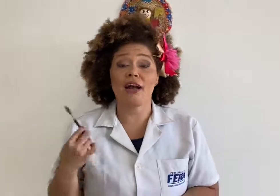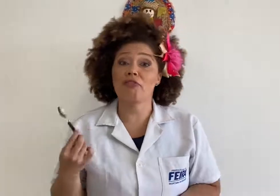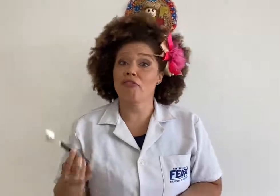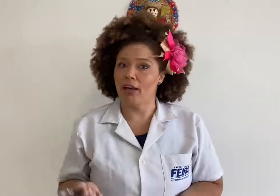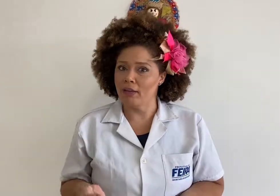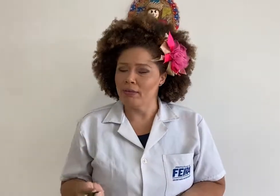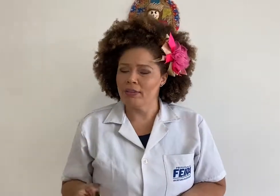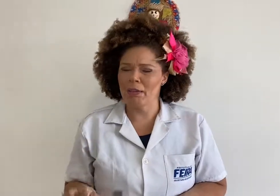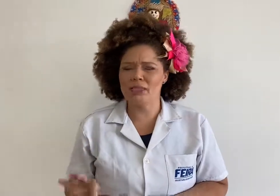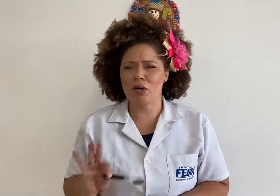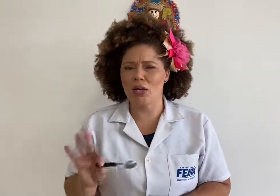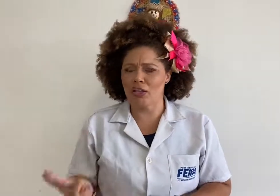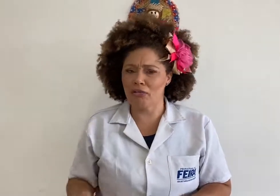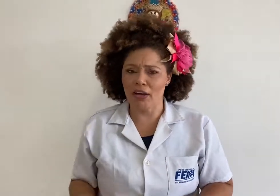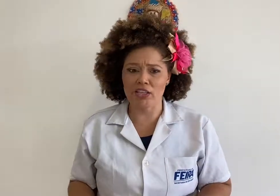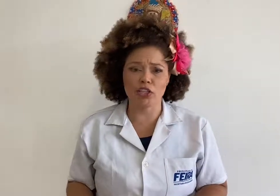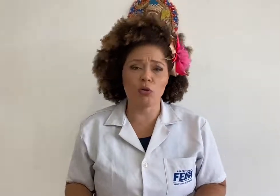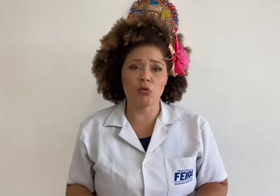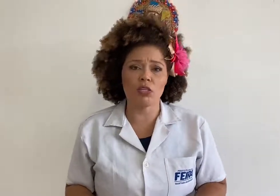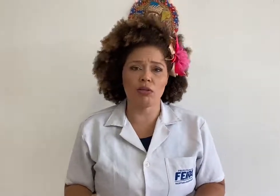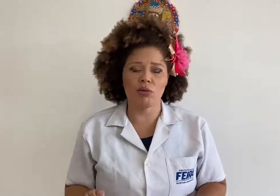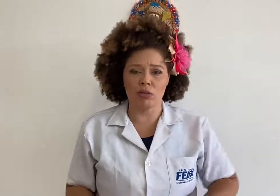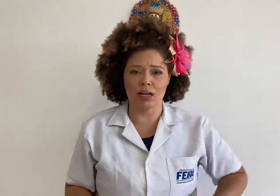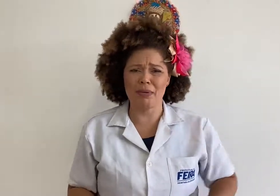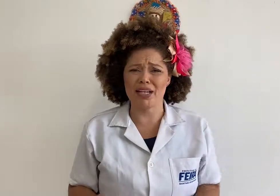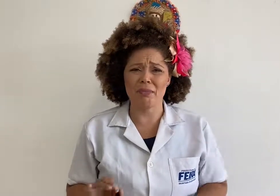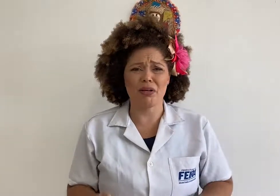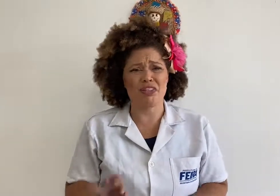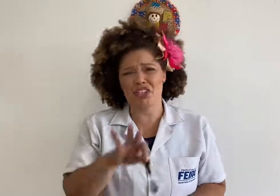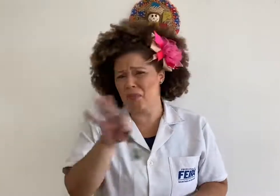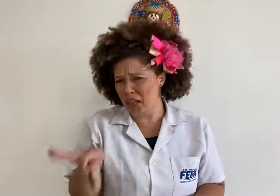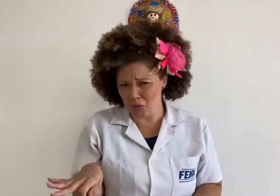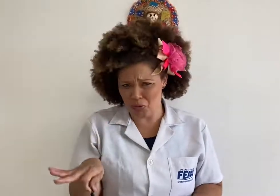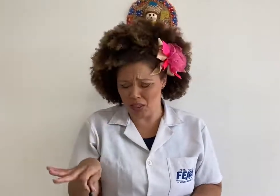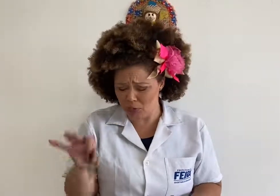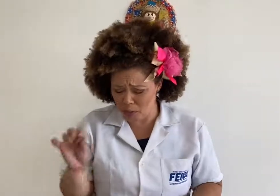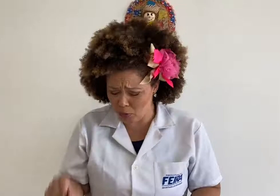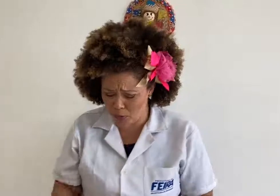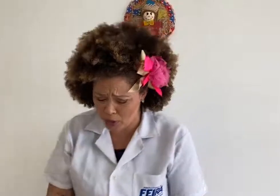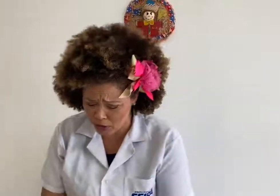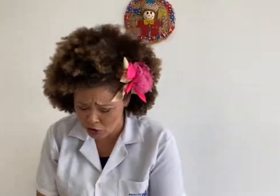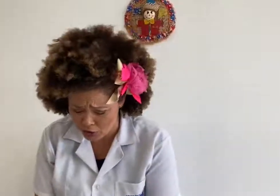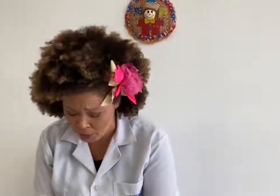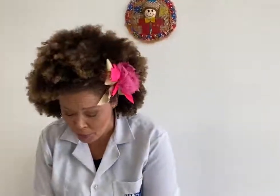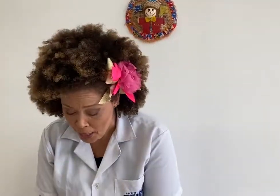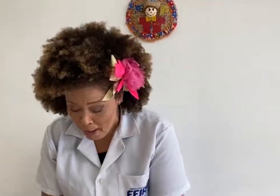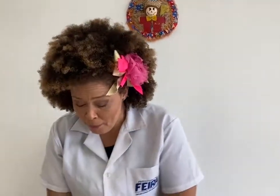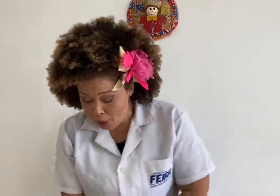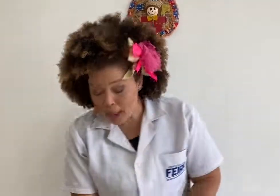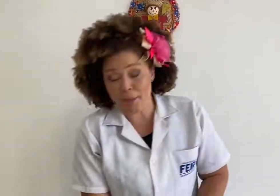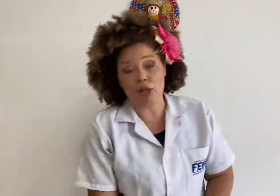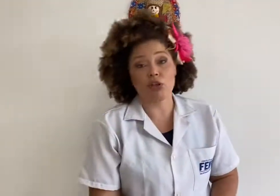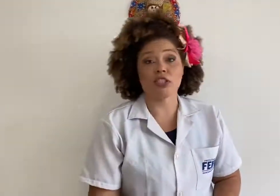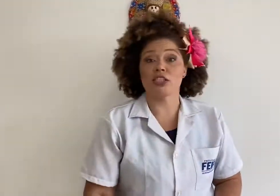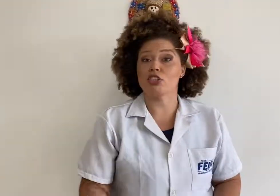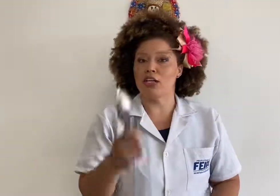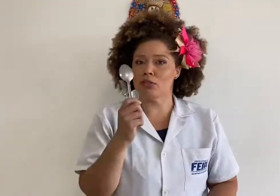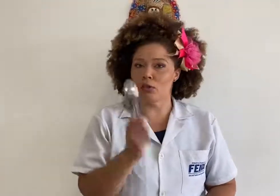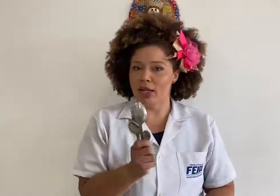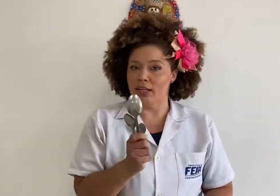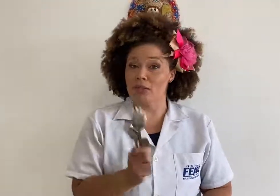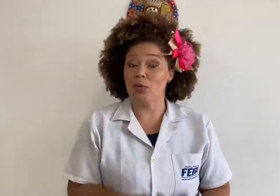de café. Tá? Mas essa colher de café a gente não conseguiu encontrar, mas ela é menorzinha, a gente também nem usa, né? Não é muito importante, não. Por que a Pro trouxe